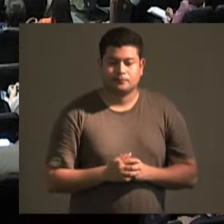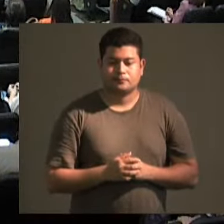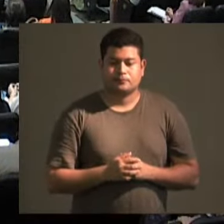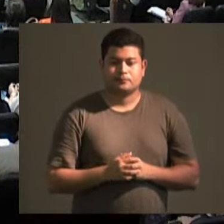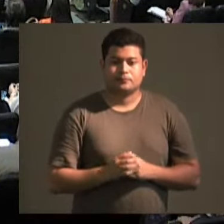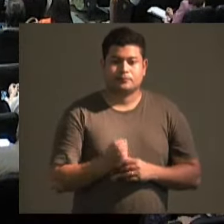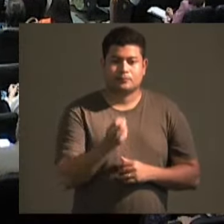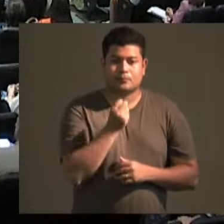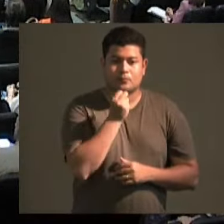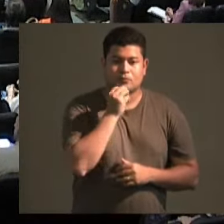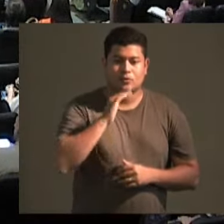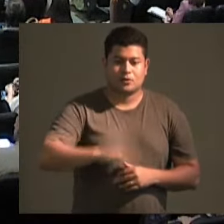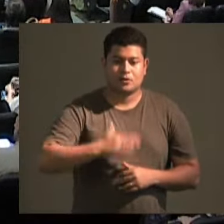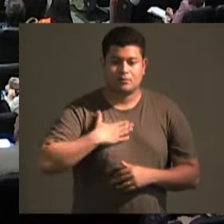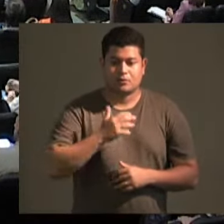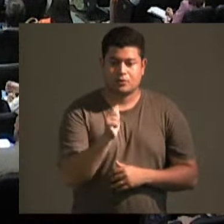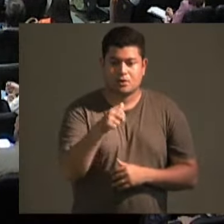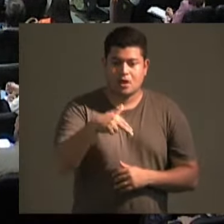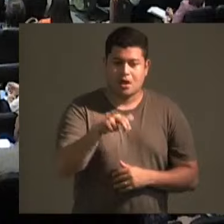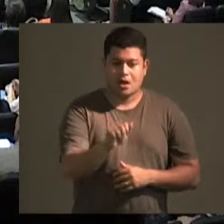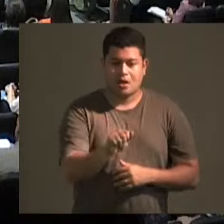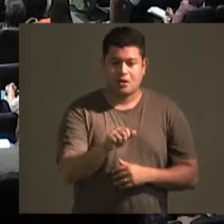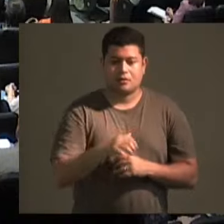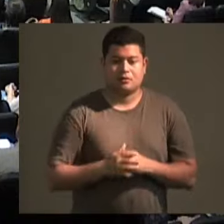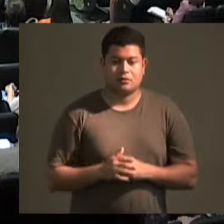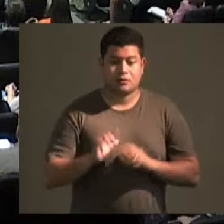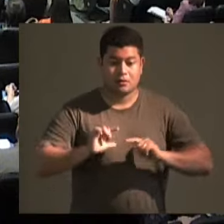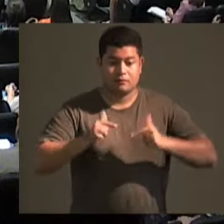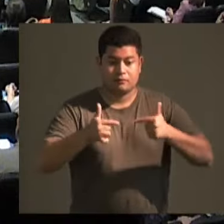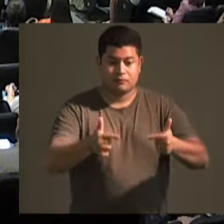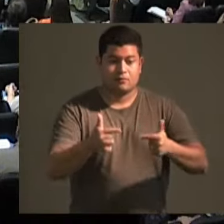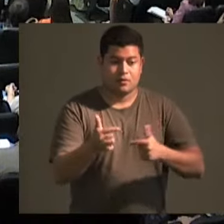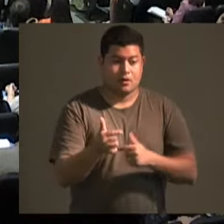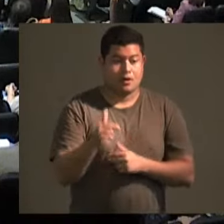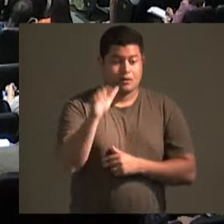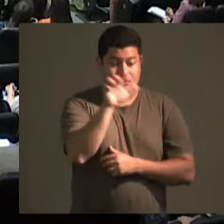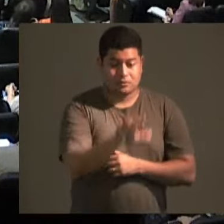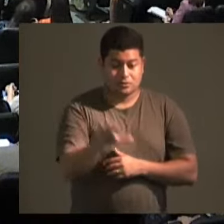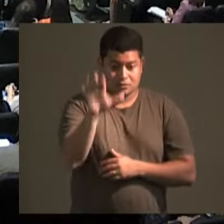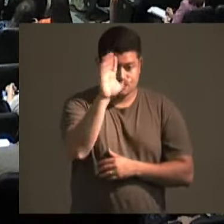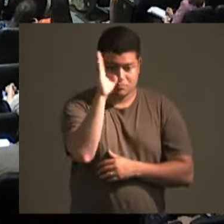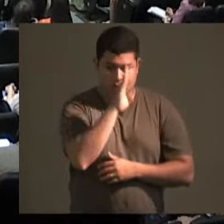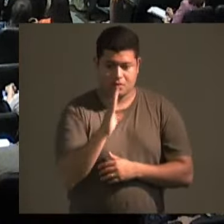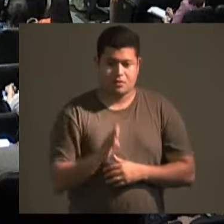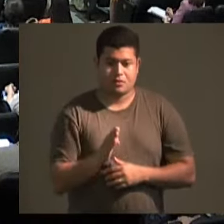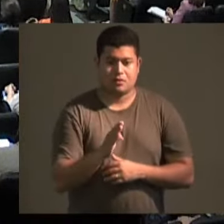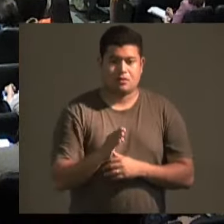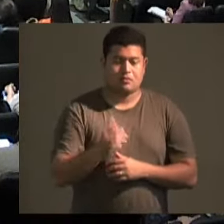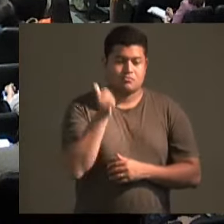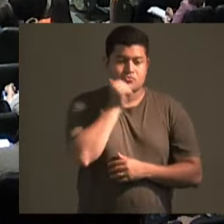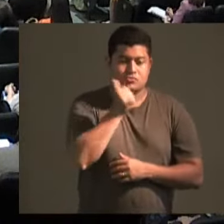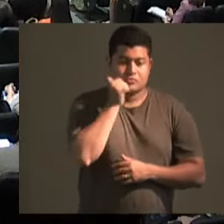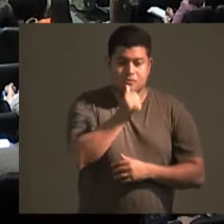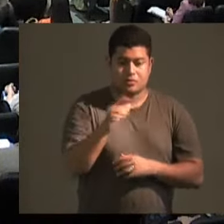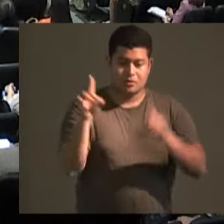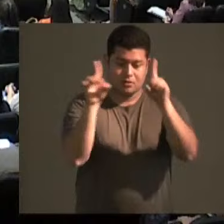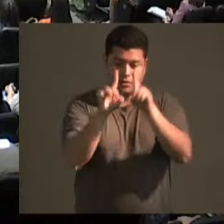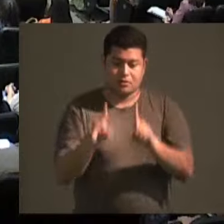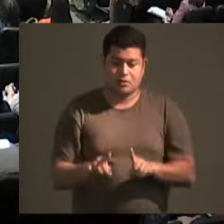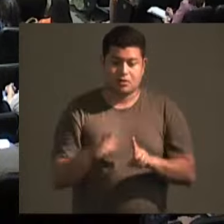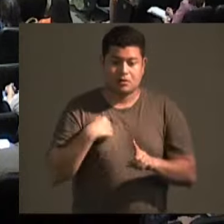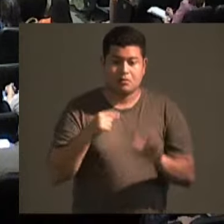Oi, boa tarde. Eu sou a Ana Candelmo, da Frente Nacional de Mulheres com Deficiência. Eu gostaria de fazer uma pergunta